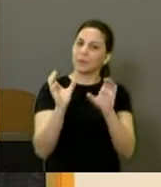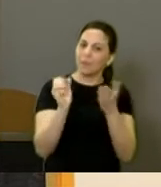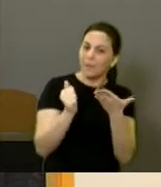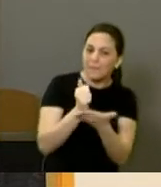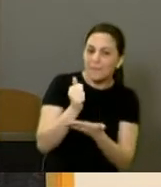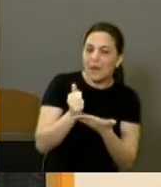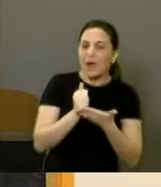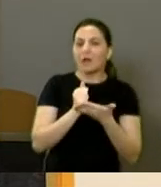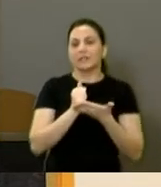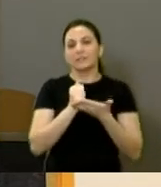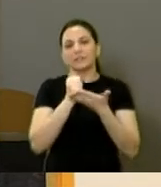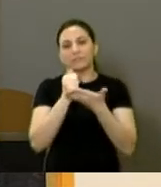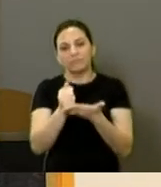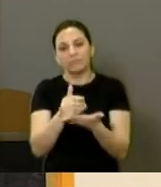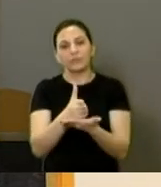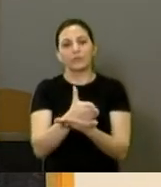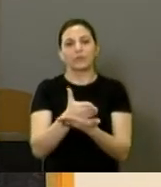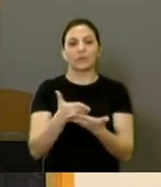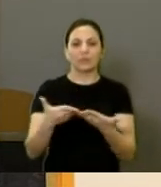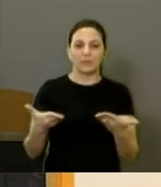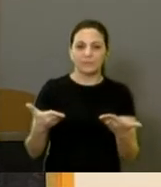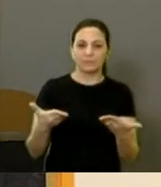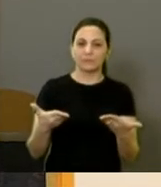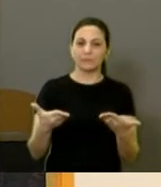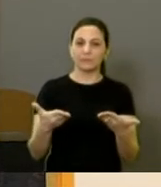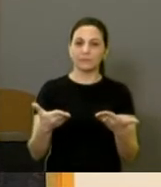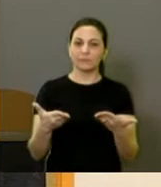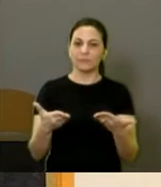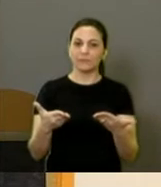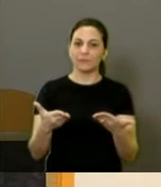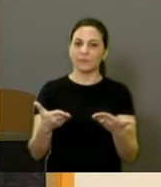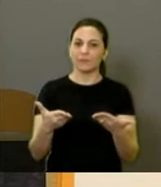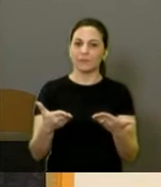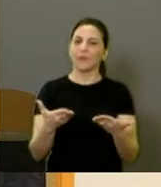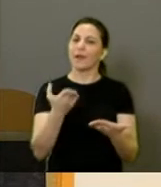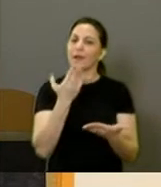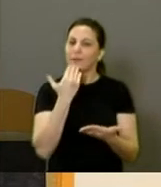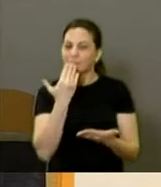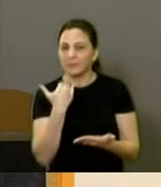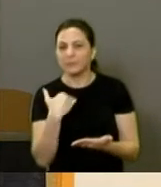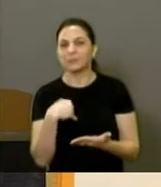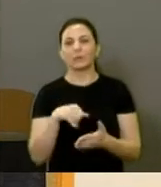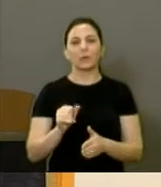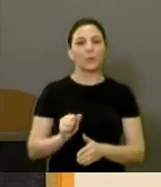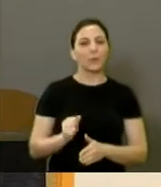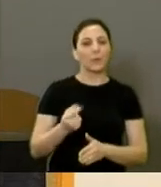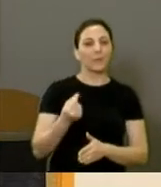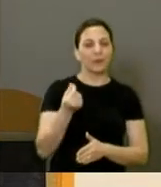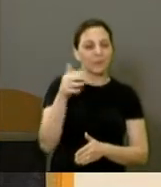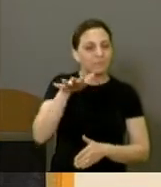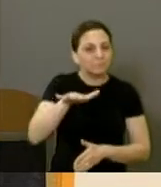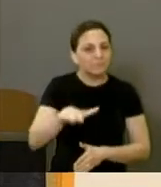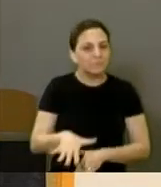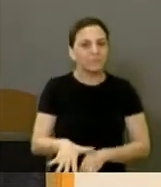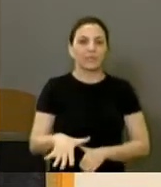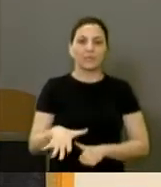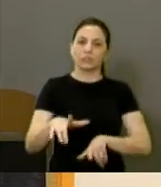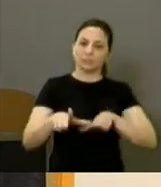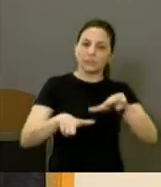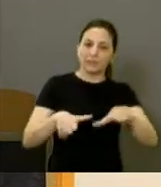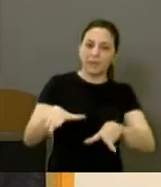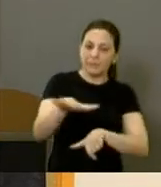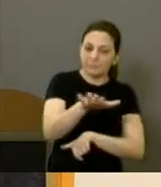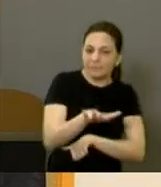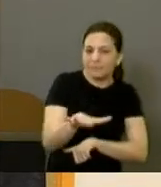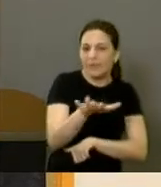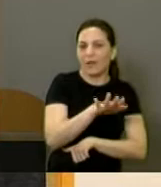ali e uma estrutura de alimentação barato, enfim, porque muitas pessoas trabalham naquela